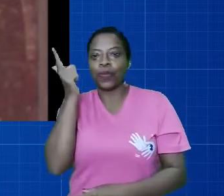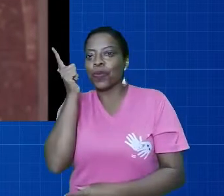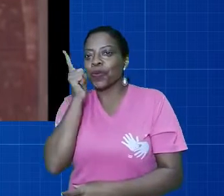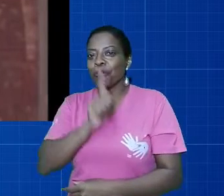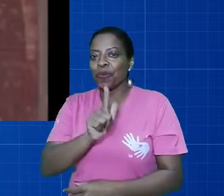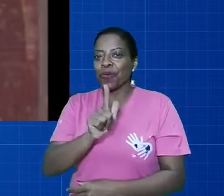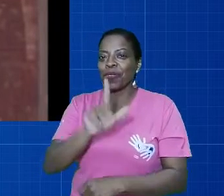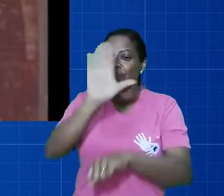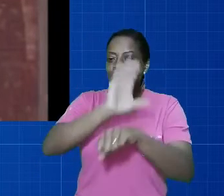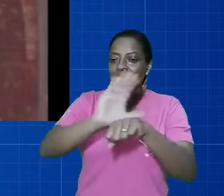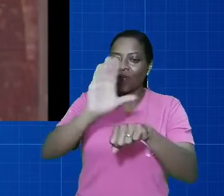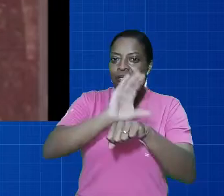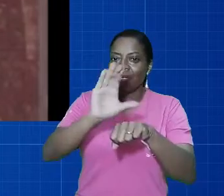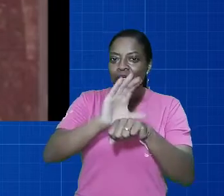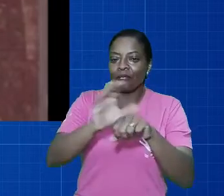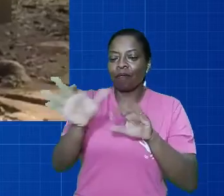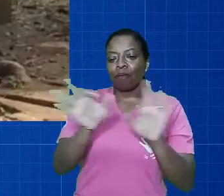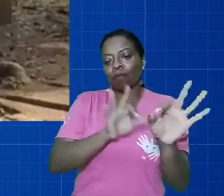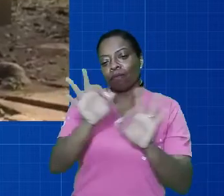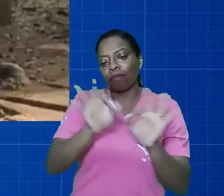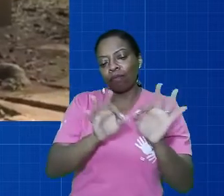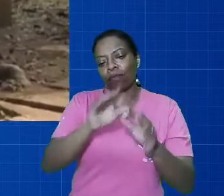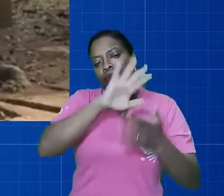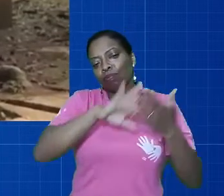horário que organizávamos. Funcionou